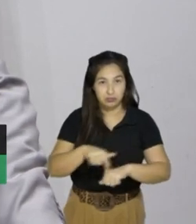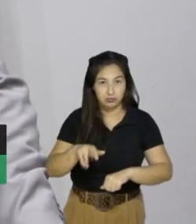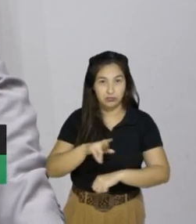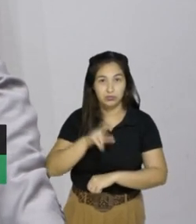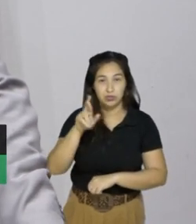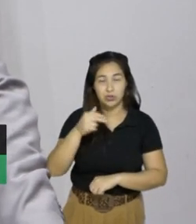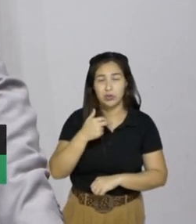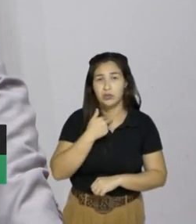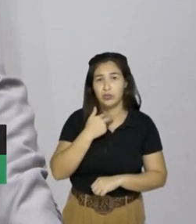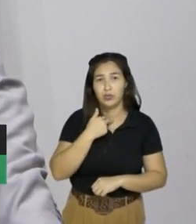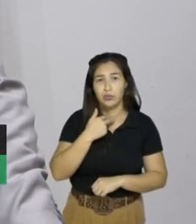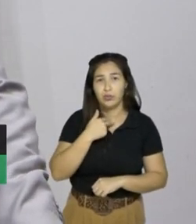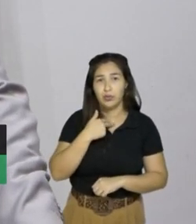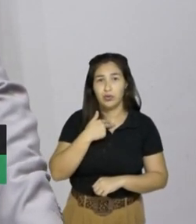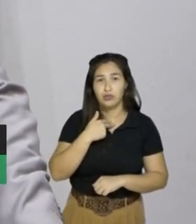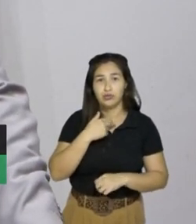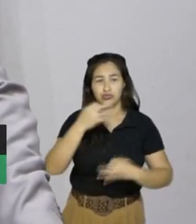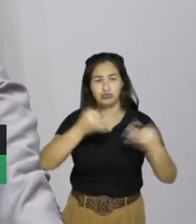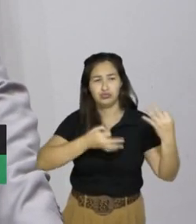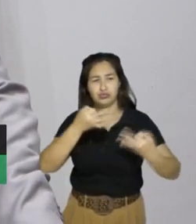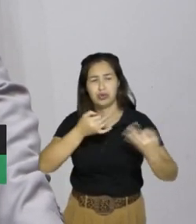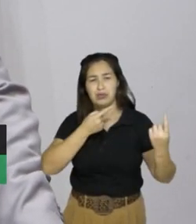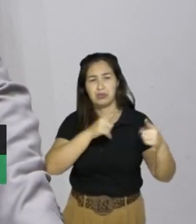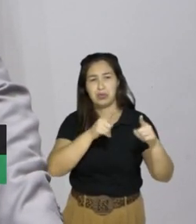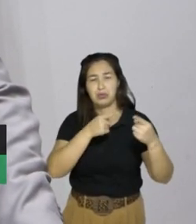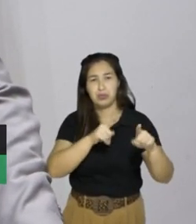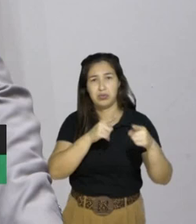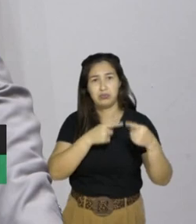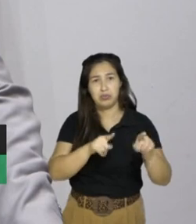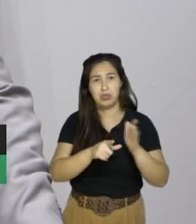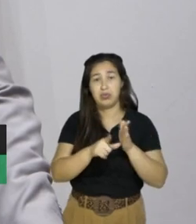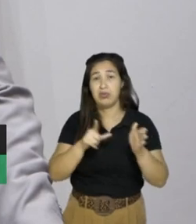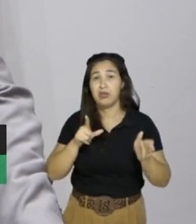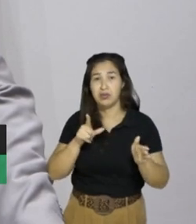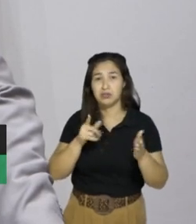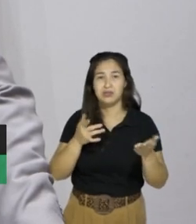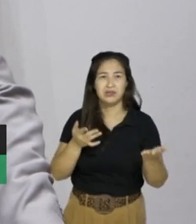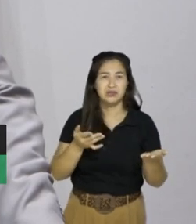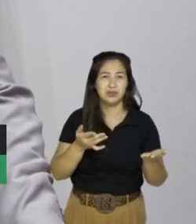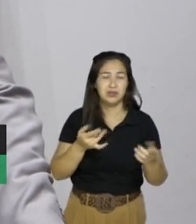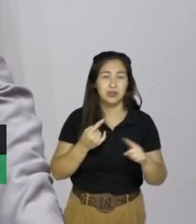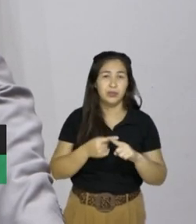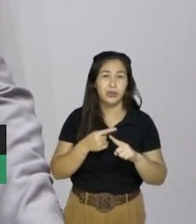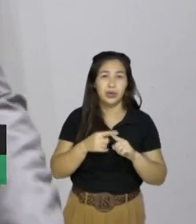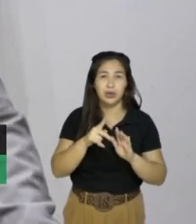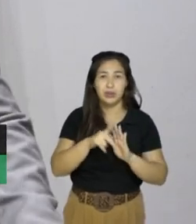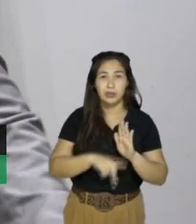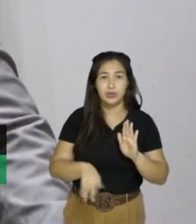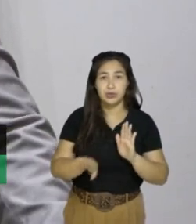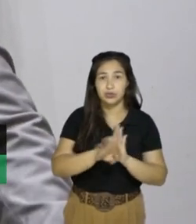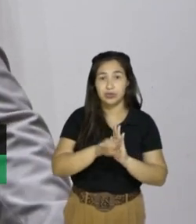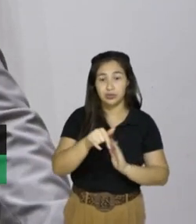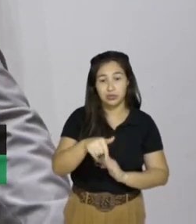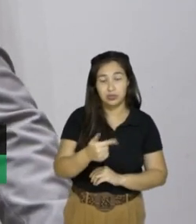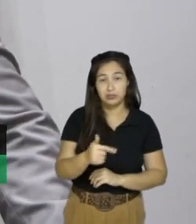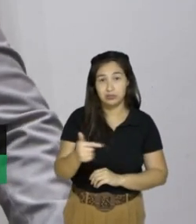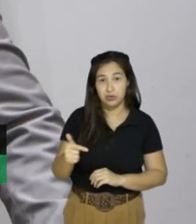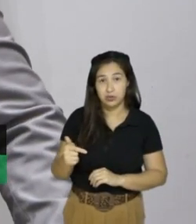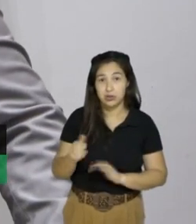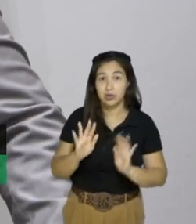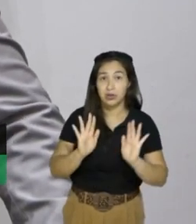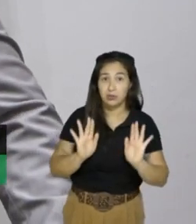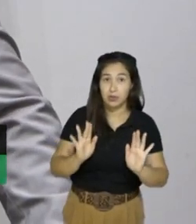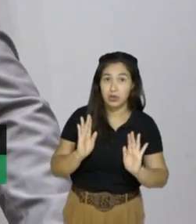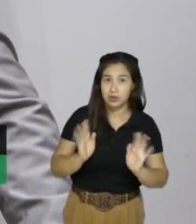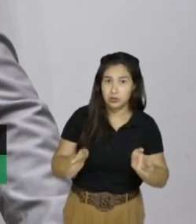de antecipar julgamento ou de tecer comentários sobre um projeto que não tá aqui a não ser que tenha chegado de